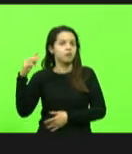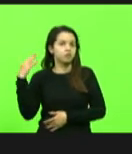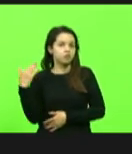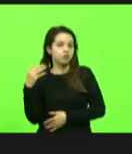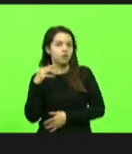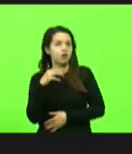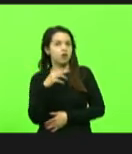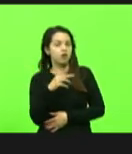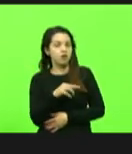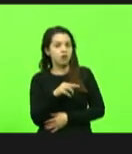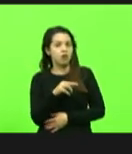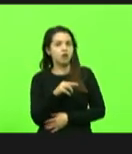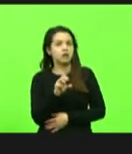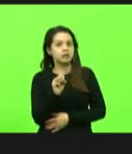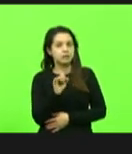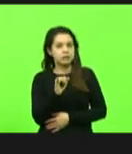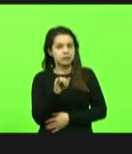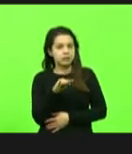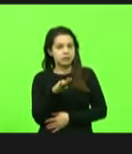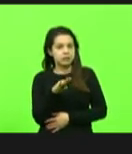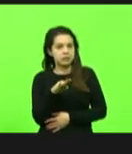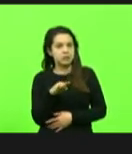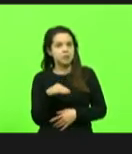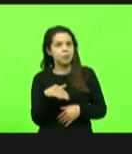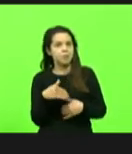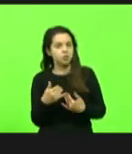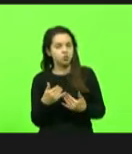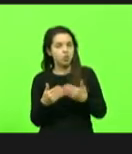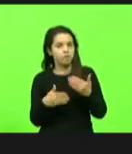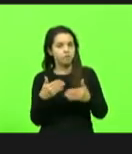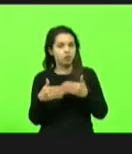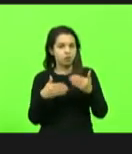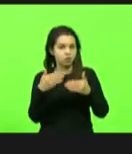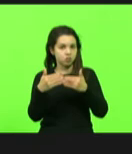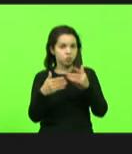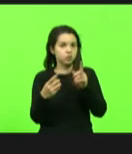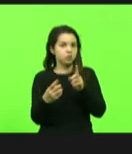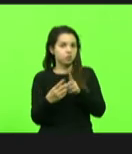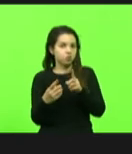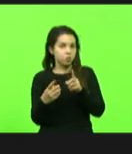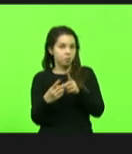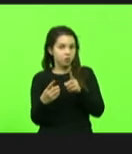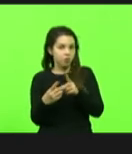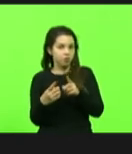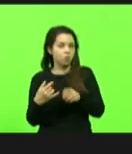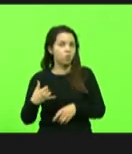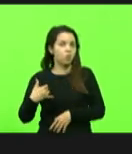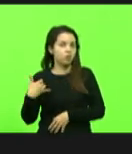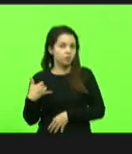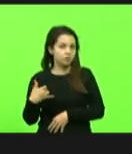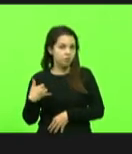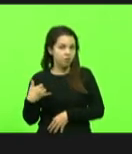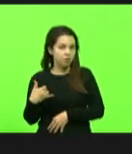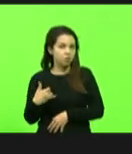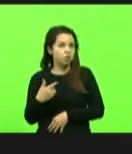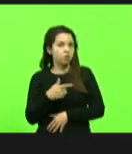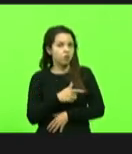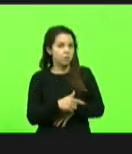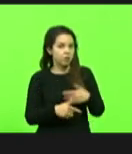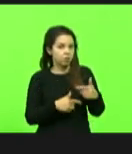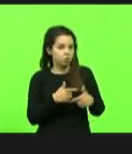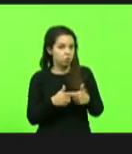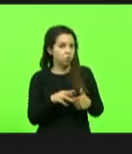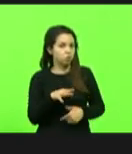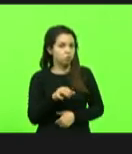do atendimento dos públicos por idade, novamente os trabalhadores do SUAS não foram contemplados. Enquanto